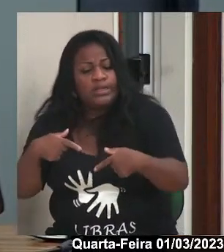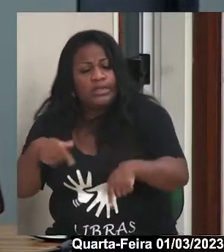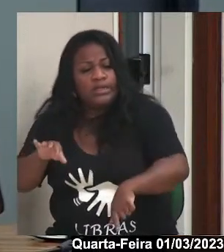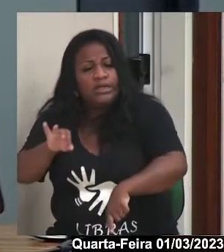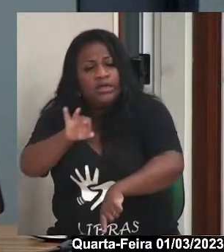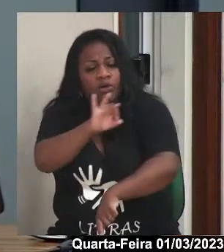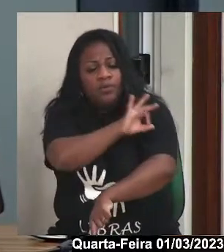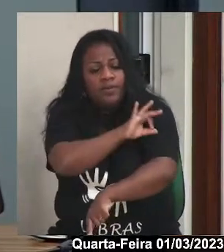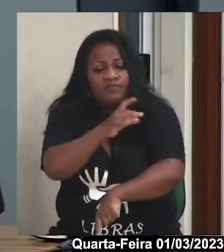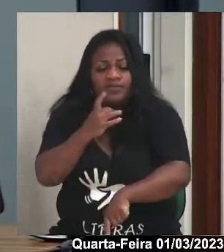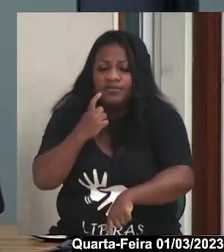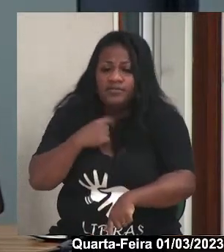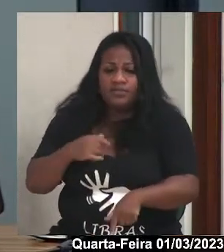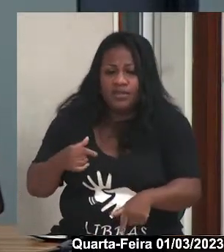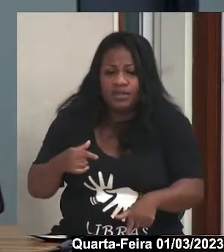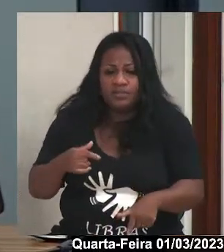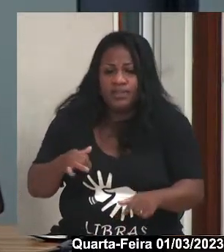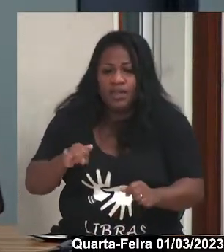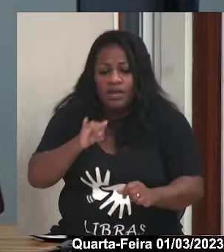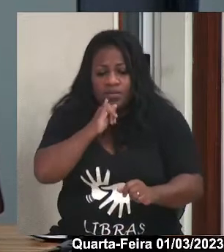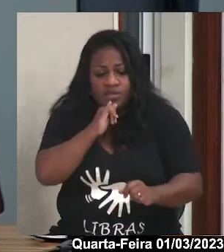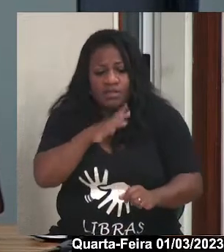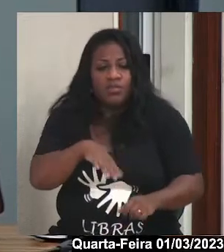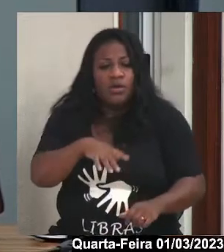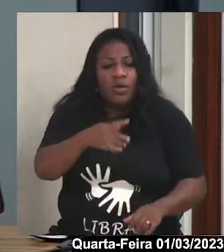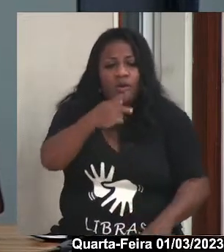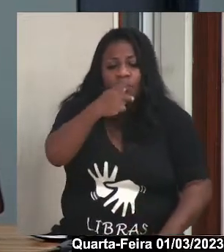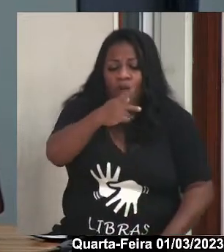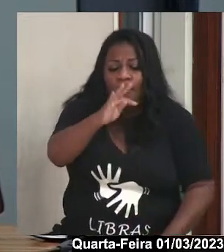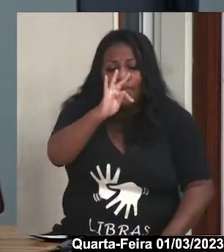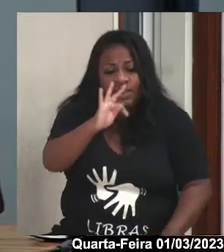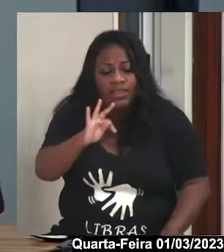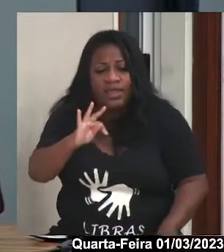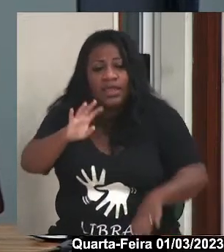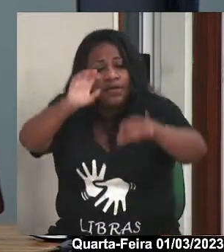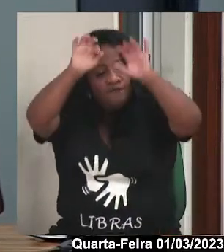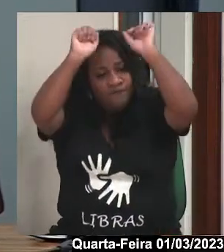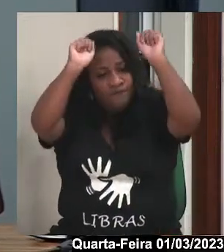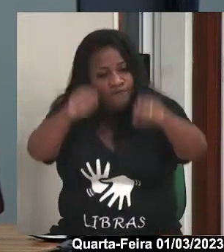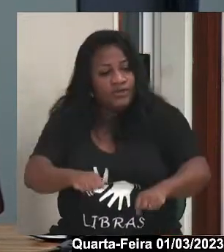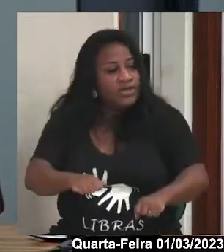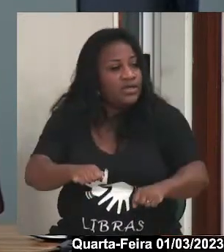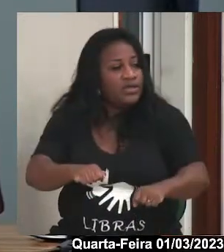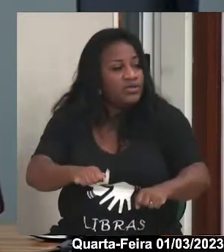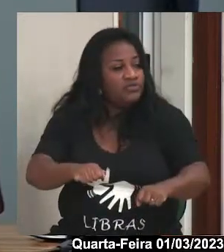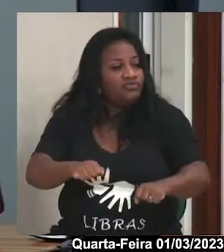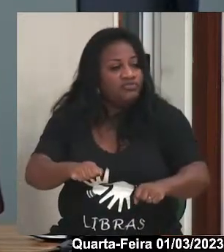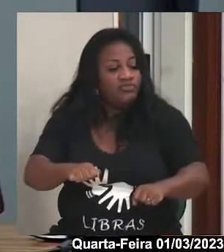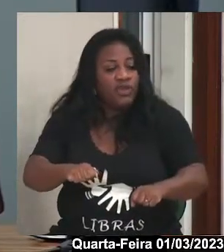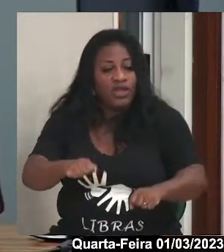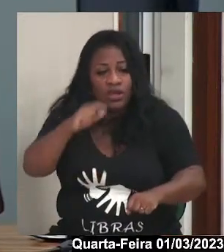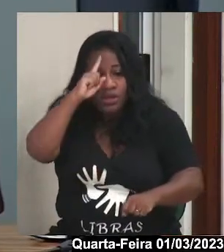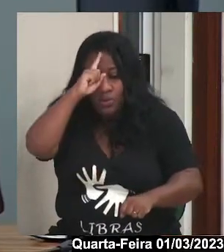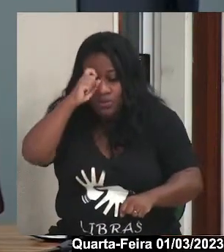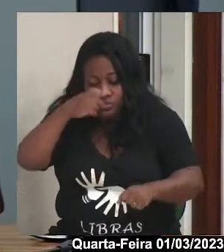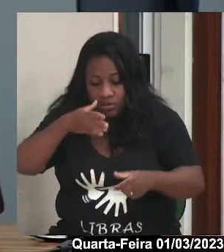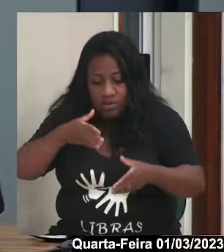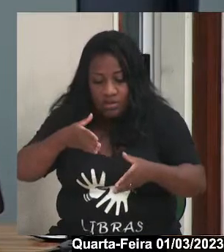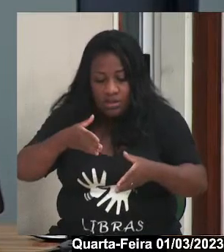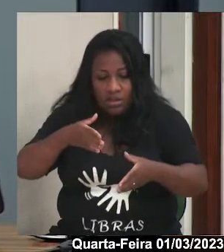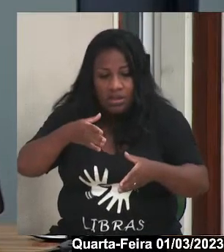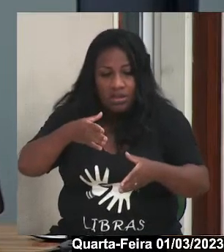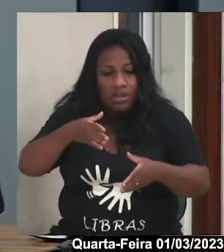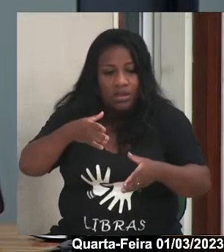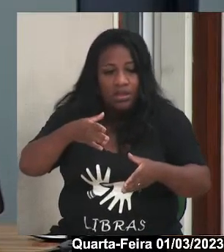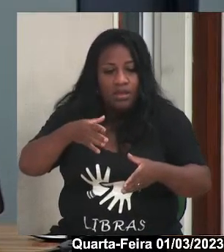a nossa cidade, fechou a maternidade. Quem foi que fechou a maternidade? Vocês da oposição. Quem é que fechou o pronto-socorro?